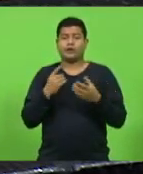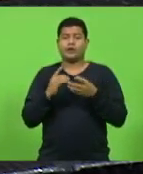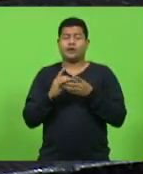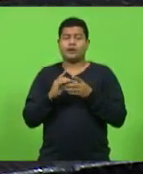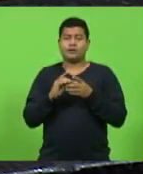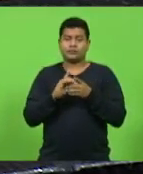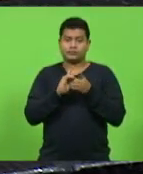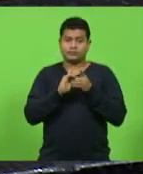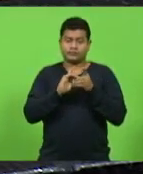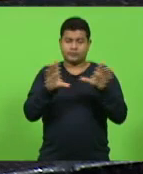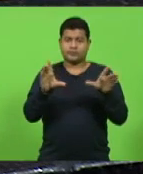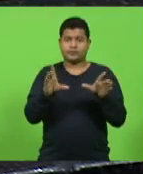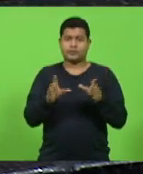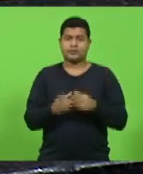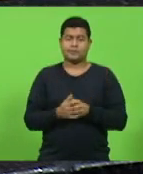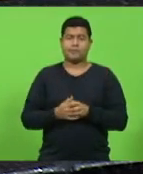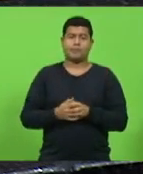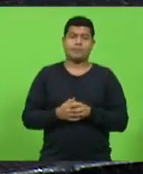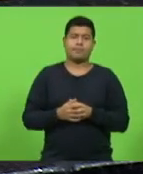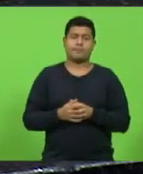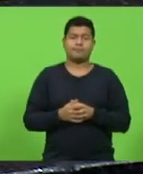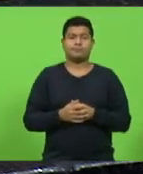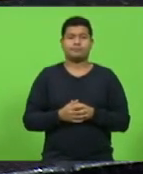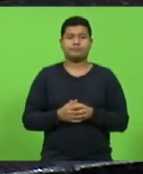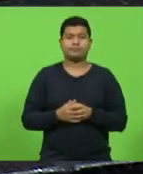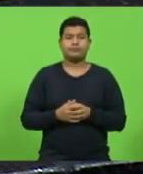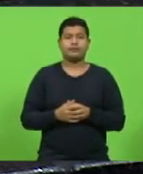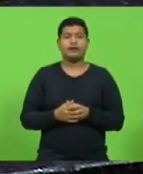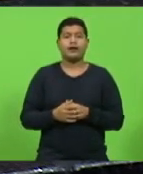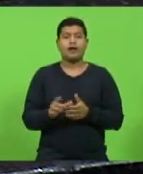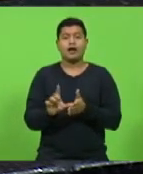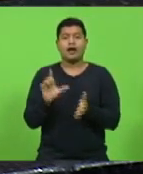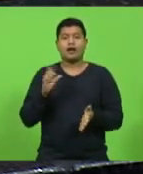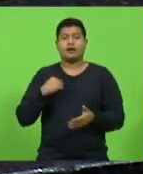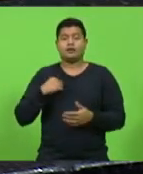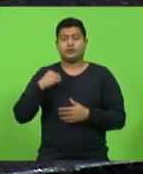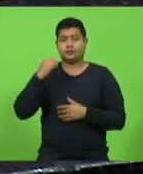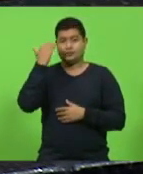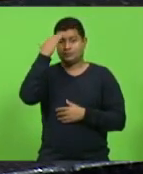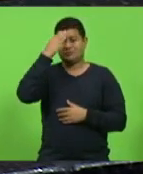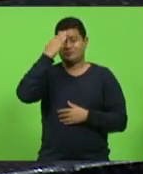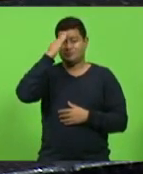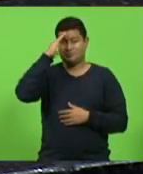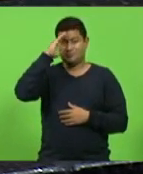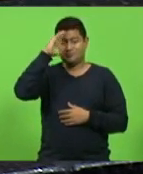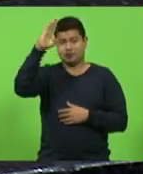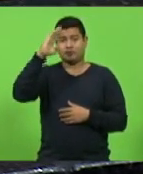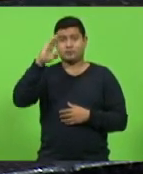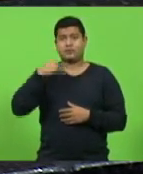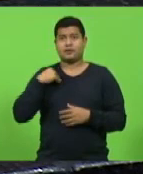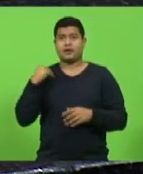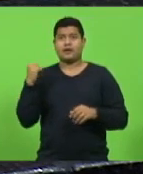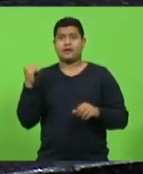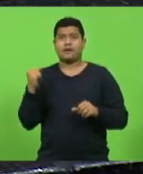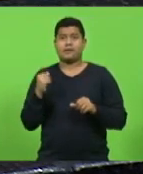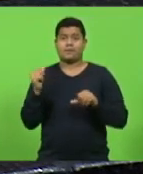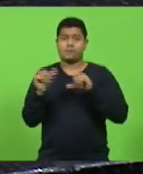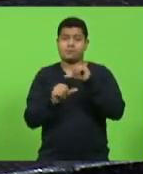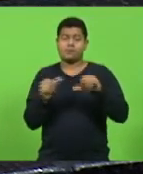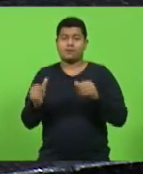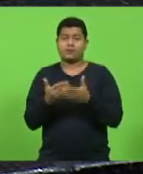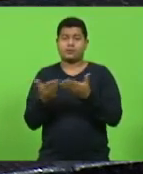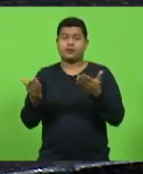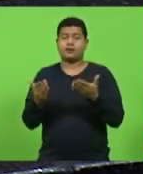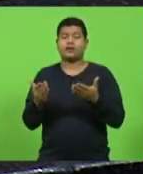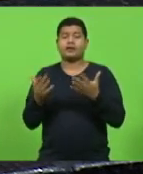Direito. Ante o arrazoado, principalmente pela ausência de mudança fática desde o